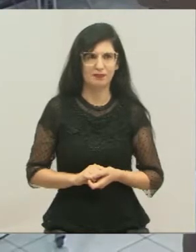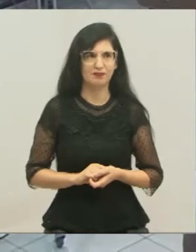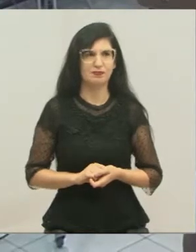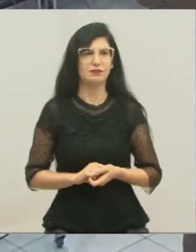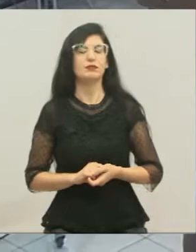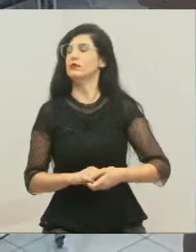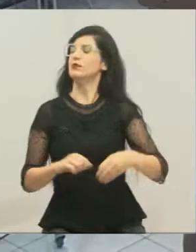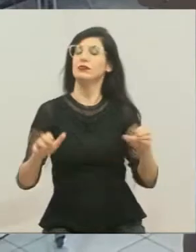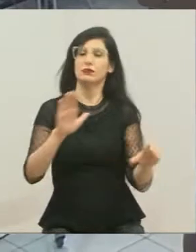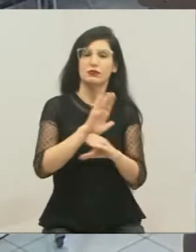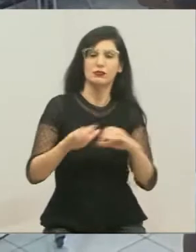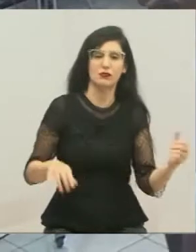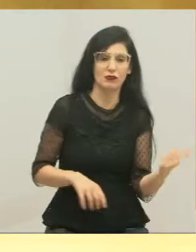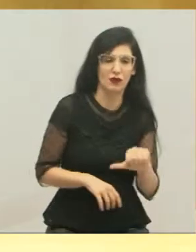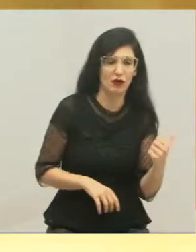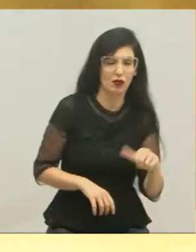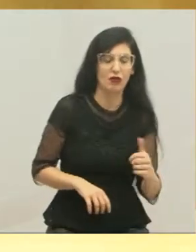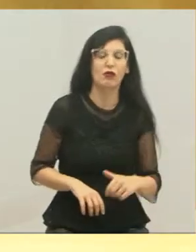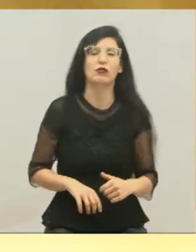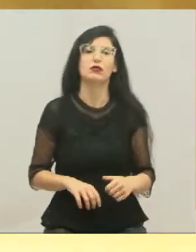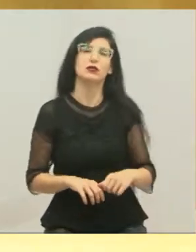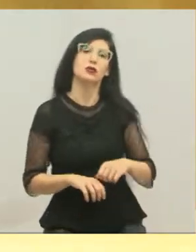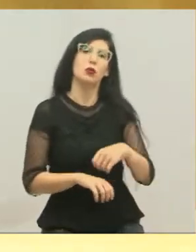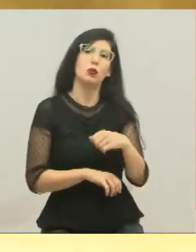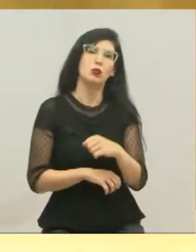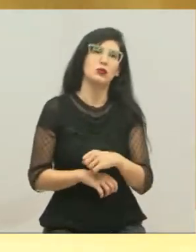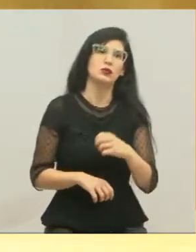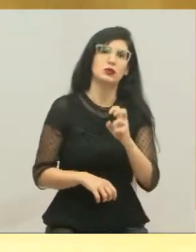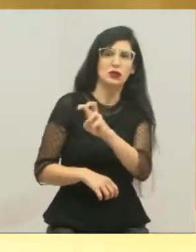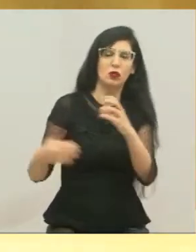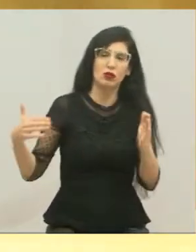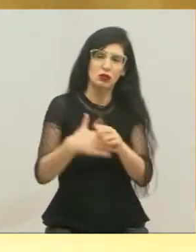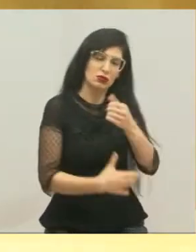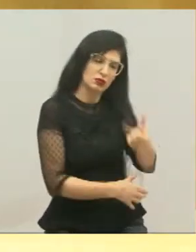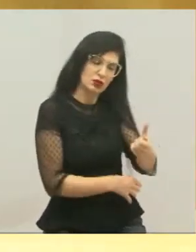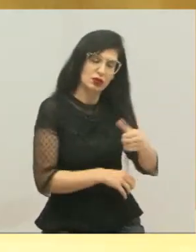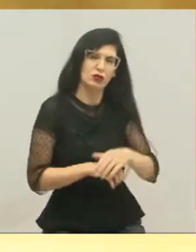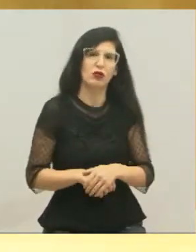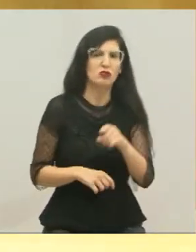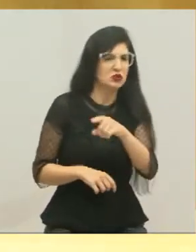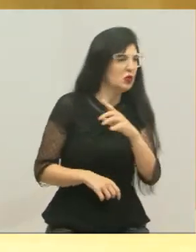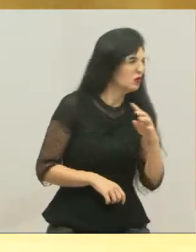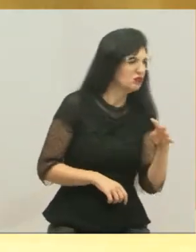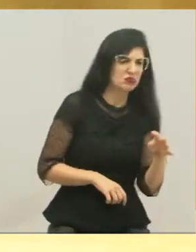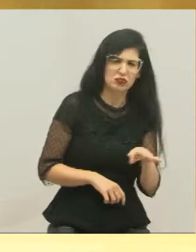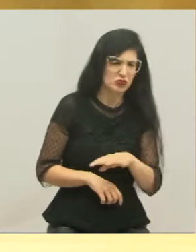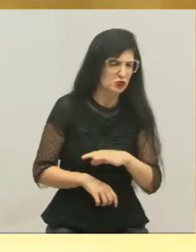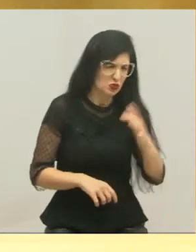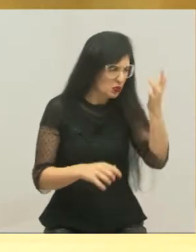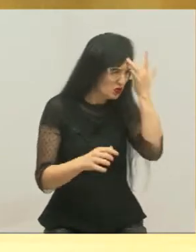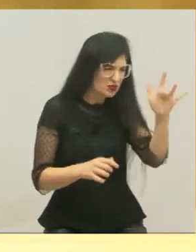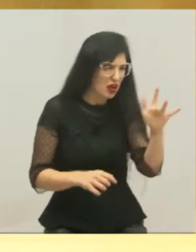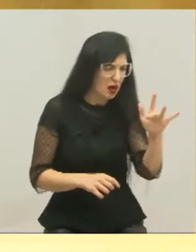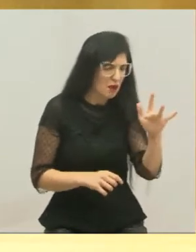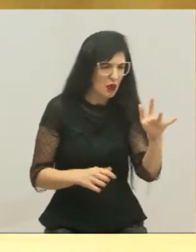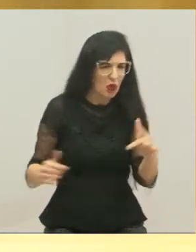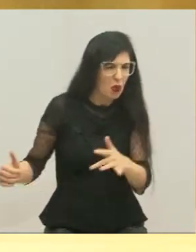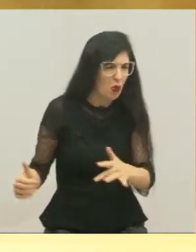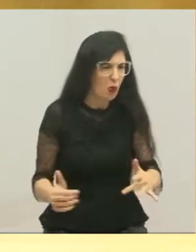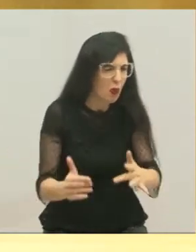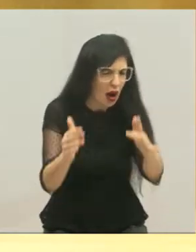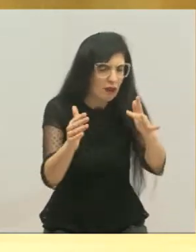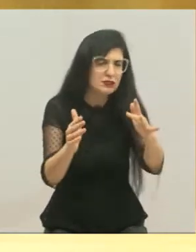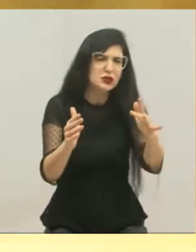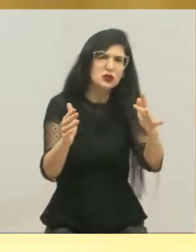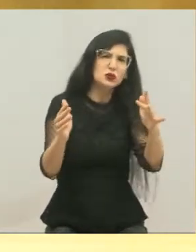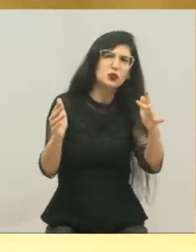capítulo 11, versículos 5 ao 6. Assim como você não conhece o caminho do vento, nem como o corpo é formado